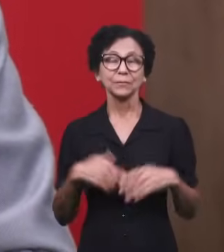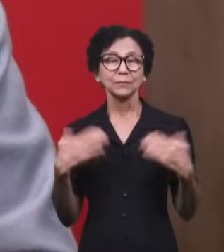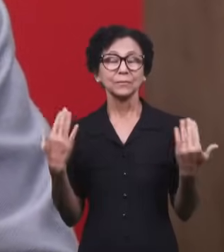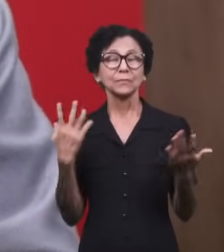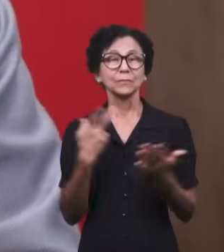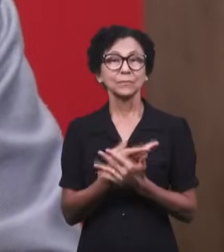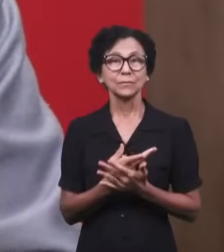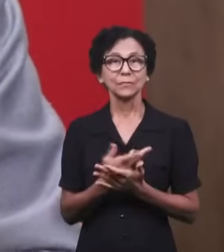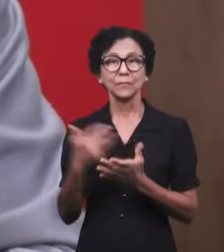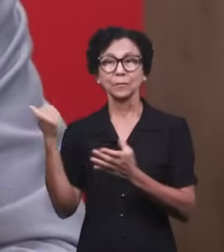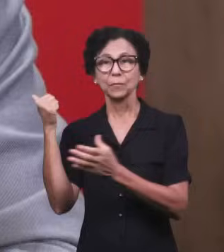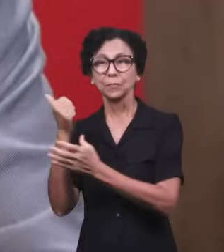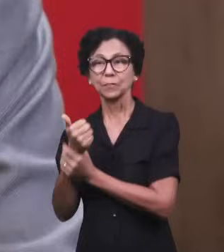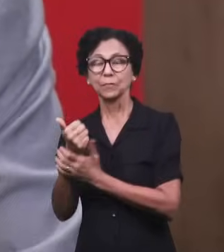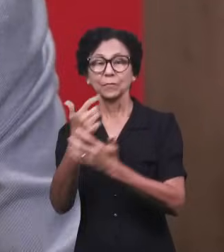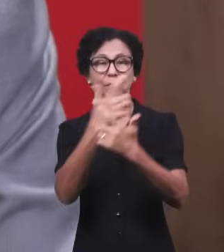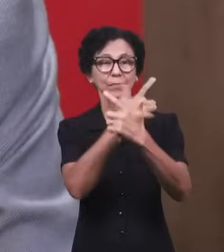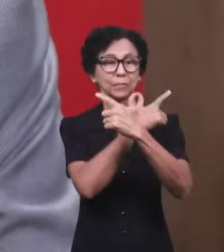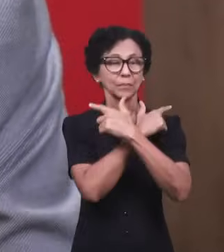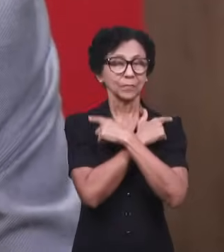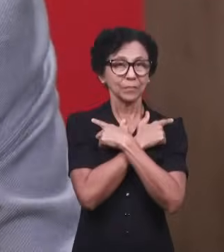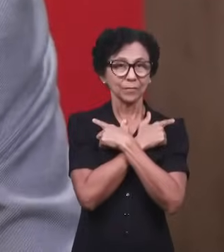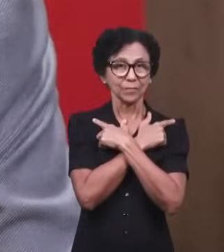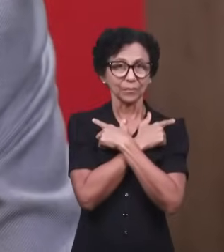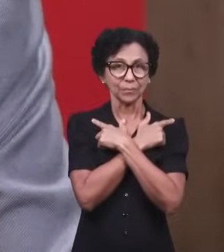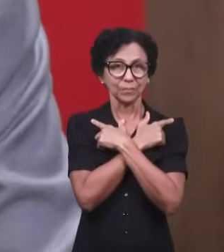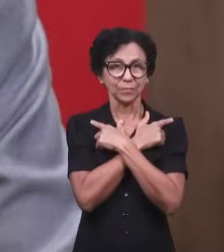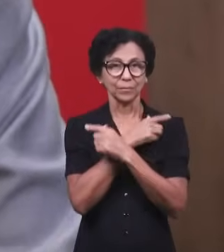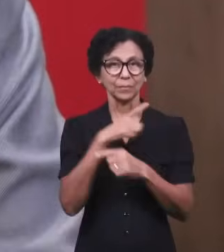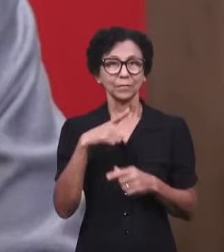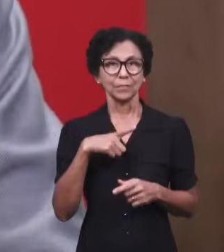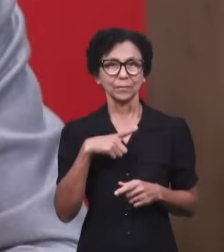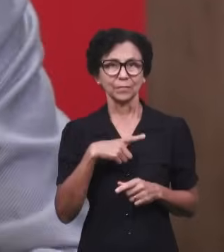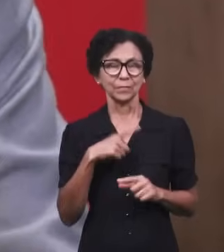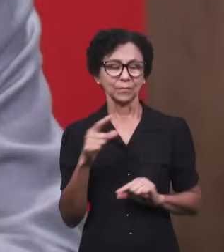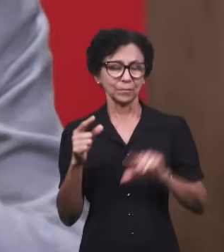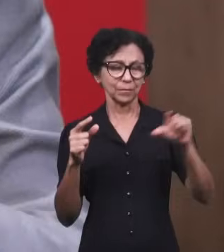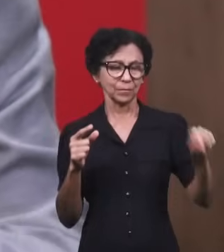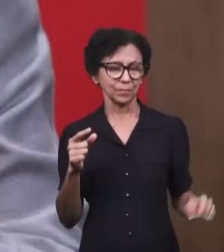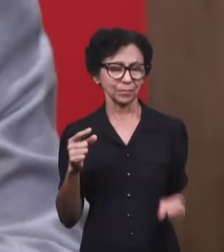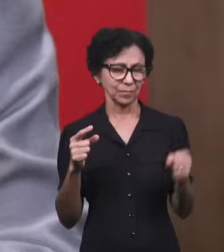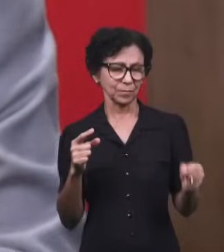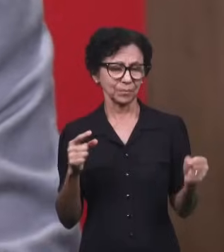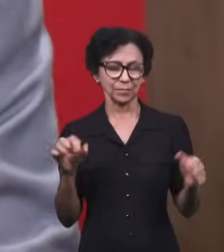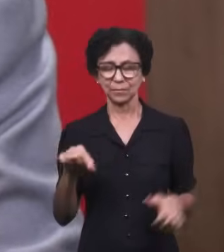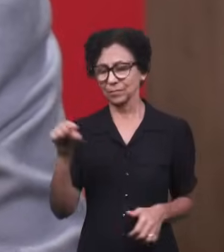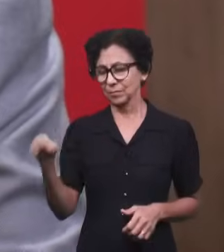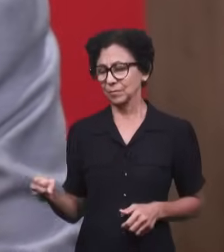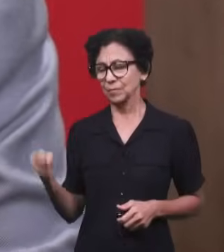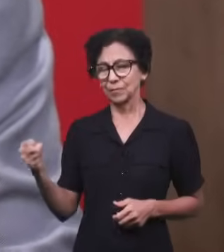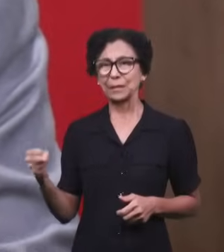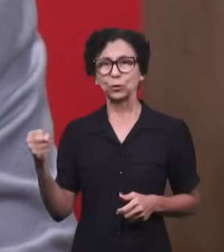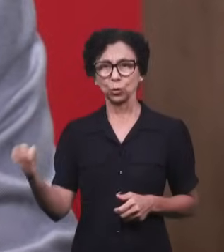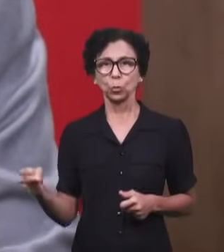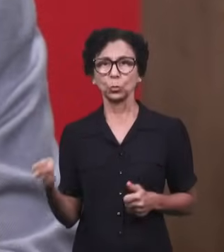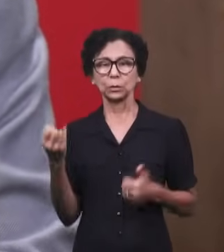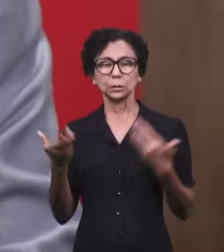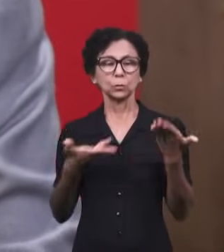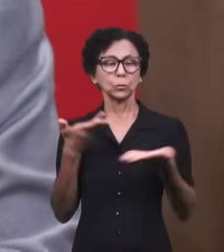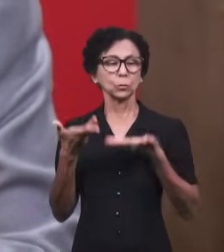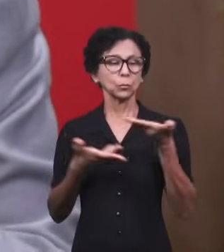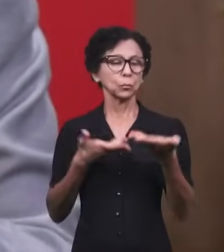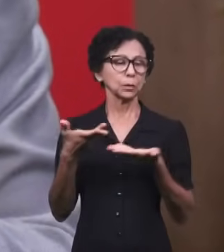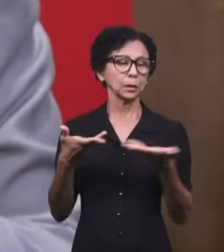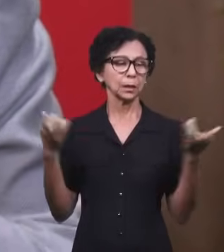Abraão. Isso faz parte, é do ser humano, né? Foi uma circunstância ali. Só que, ao invés de